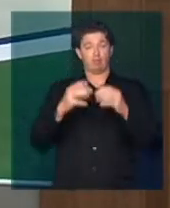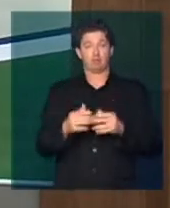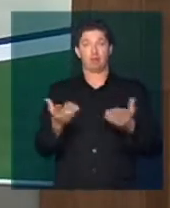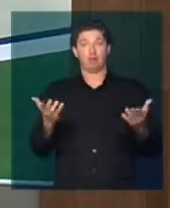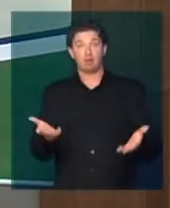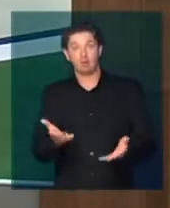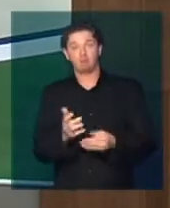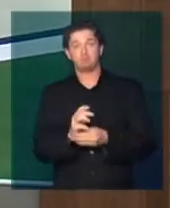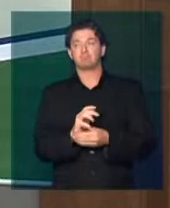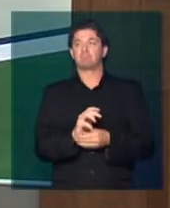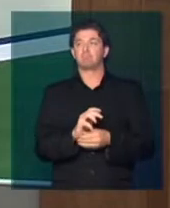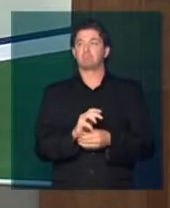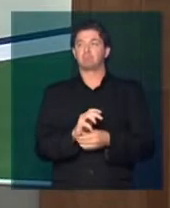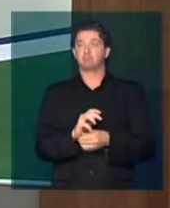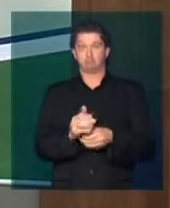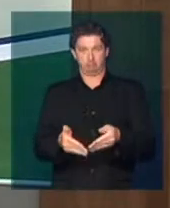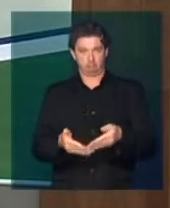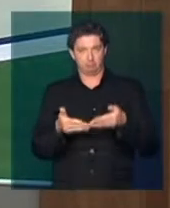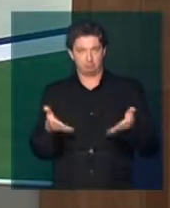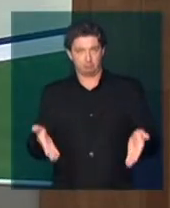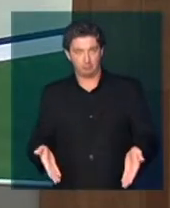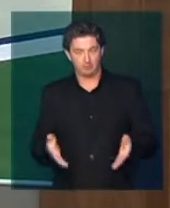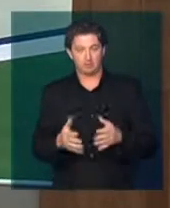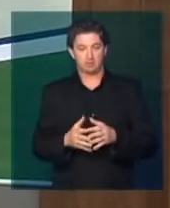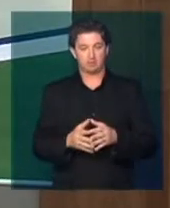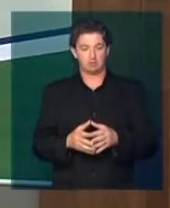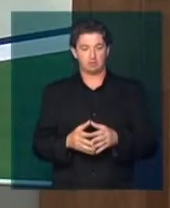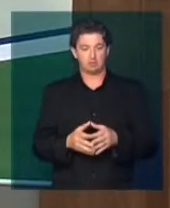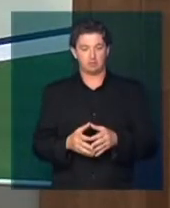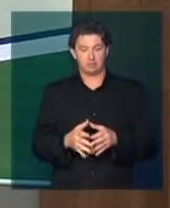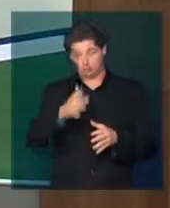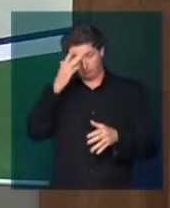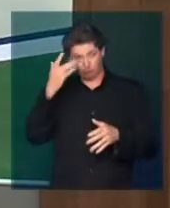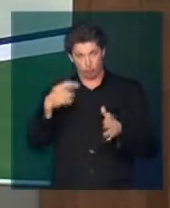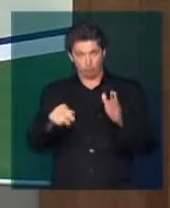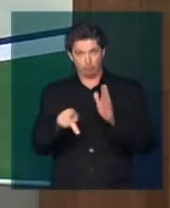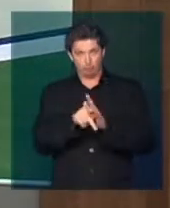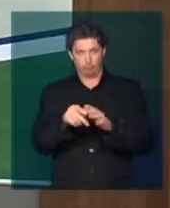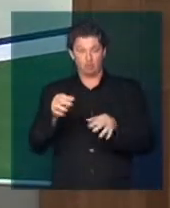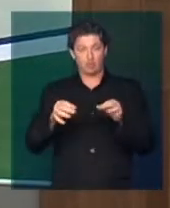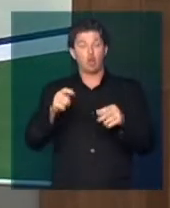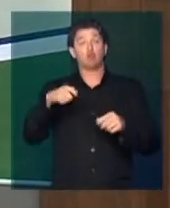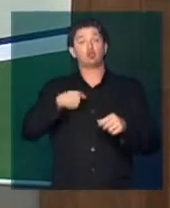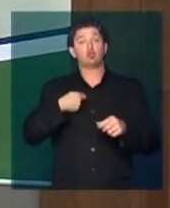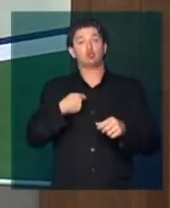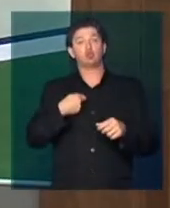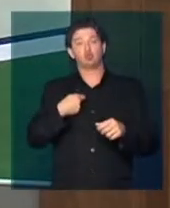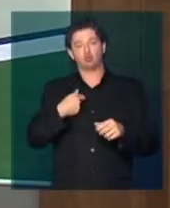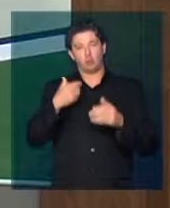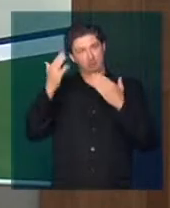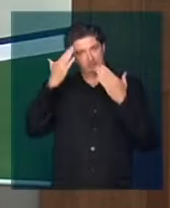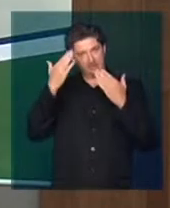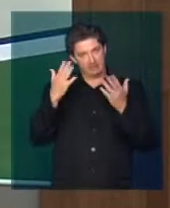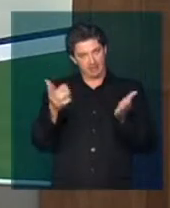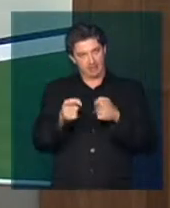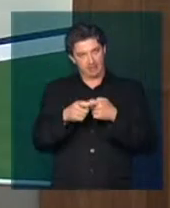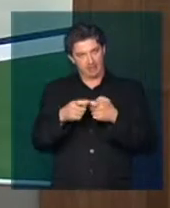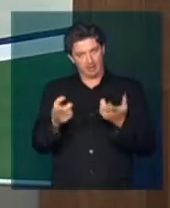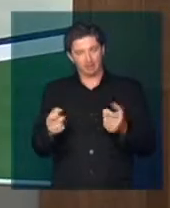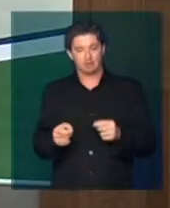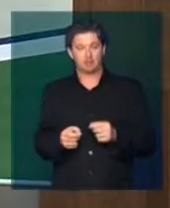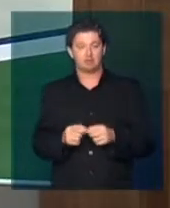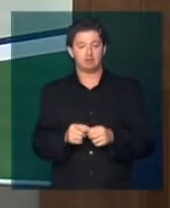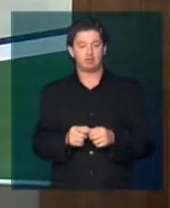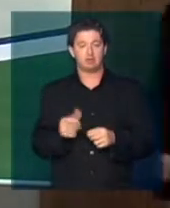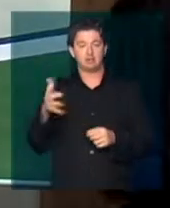aí, eu peço licença aqui aos puristas, aos juristas, eu sou psiquiatra, tenho a liberdade de falar, que eles